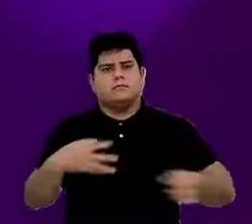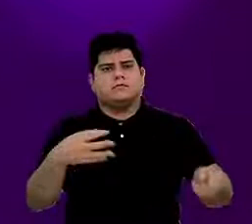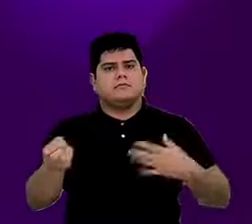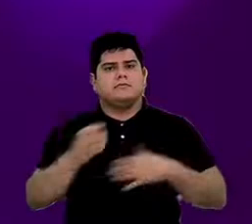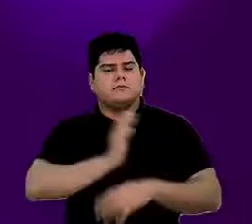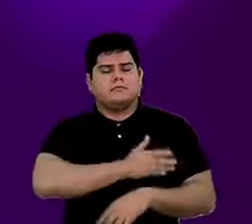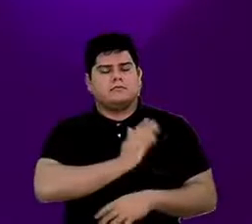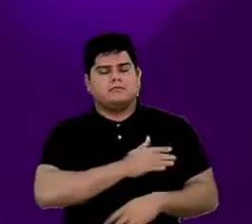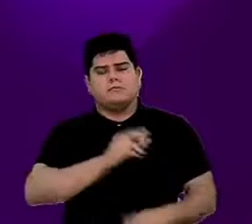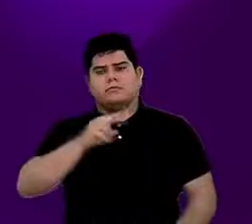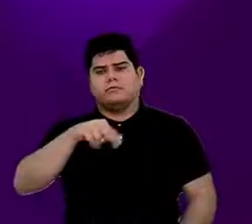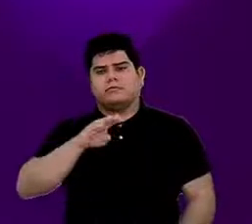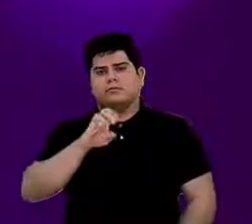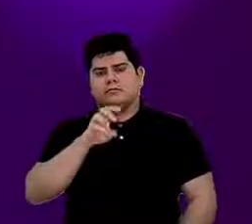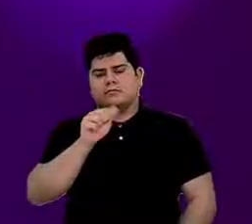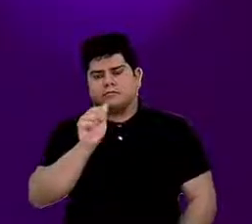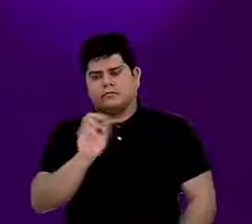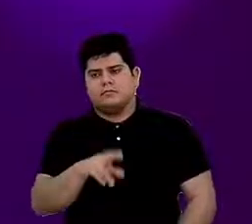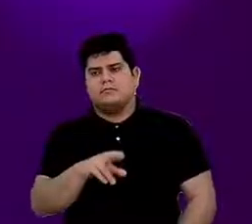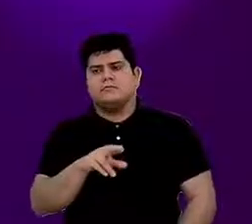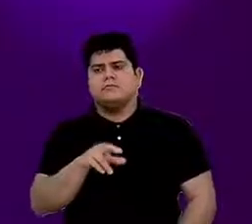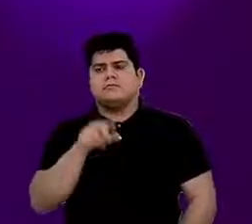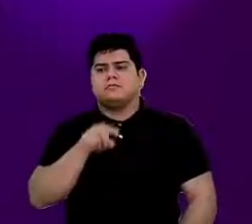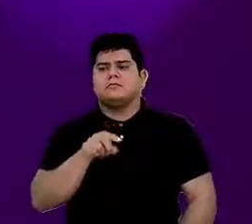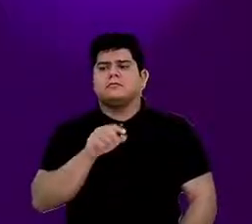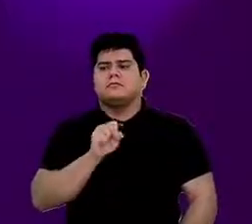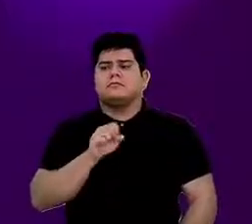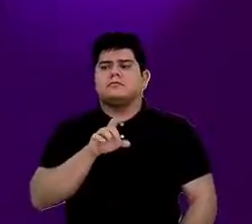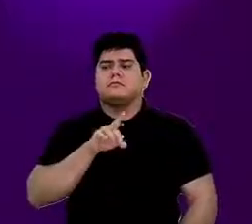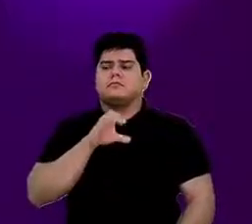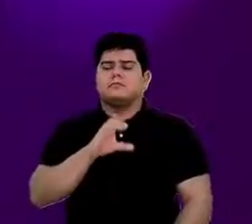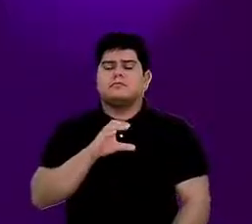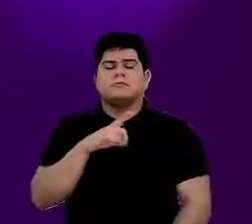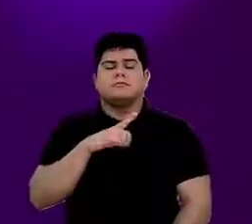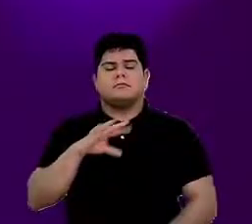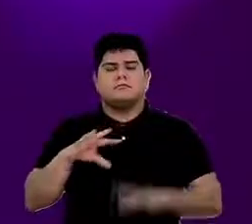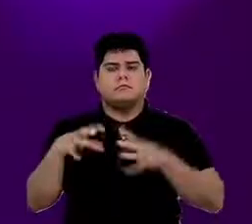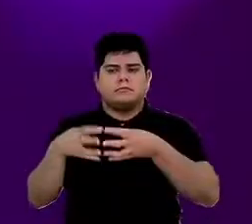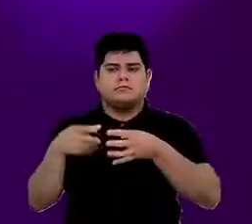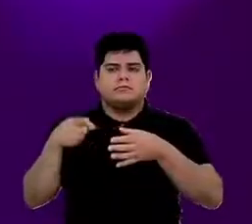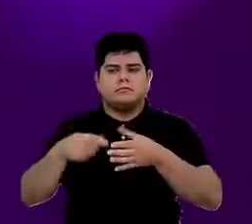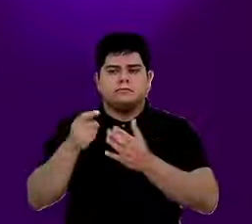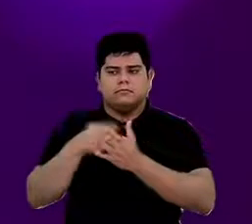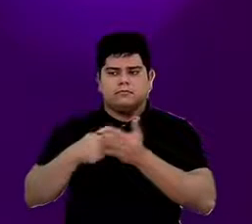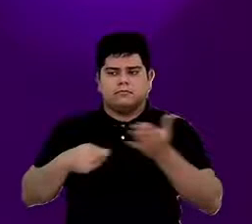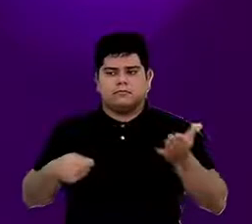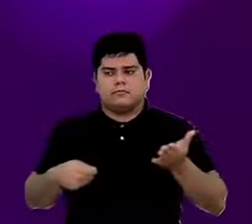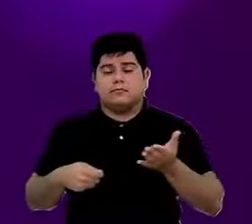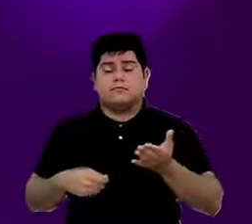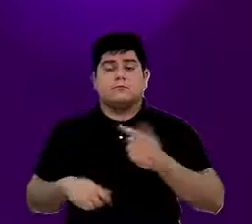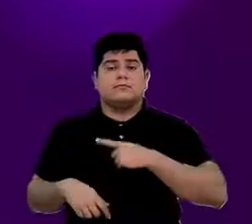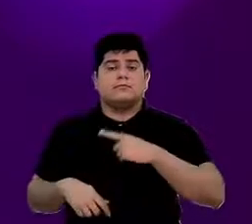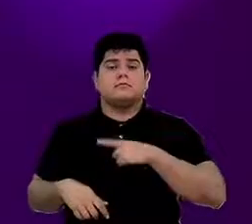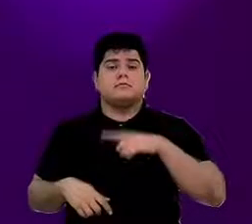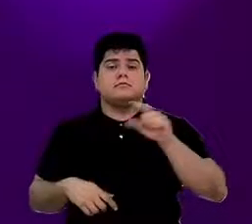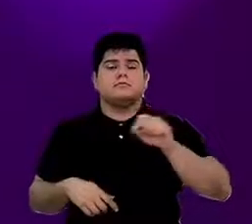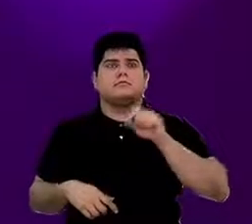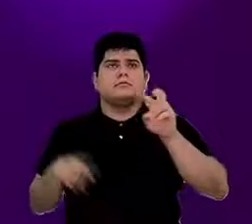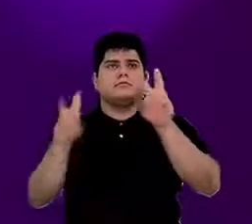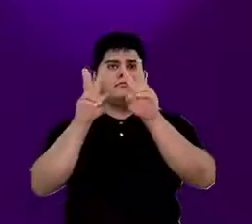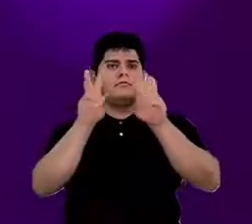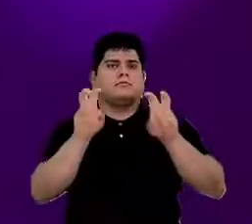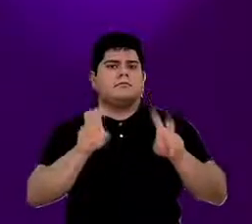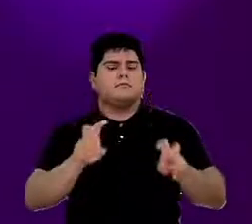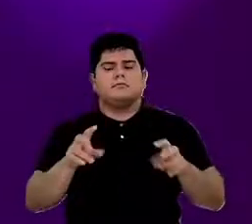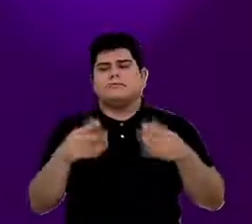cardiologia nuclear da SBC, onde eu fiz parte do grupo que escreveu, e que a gente tem temas